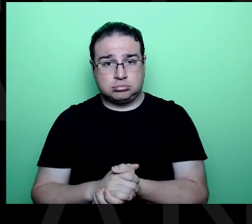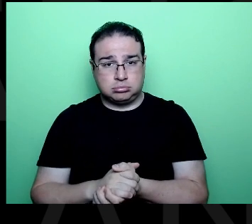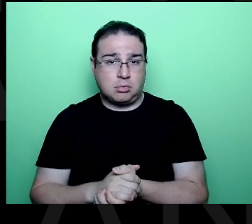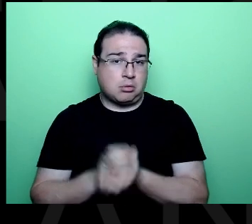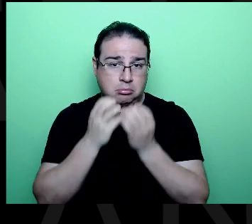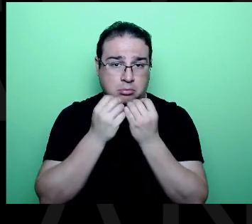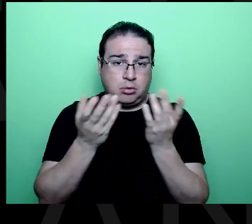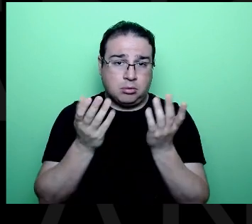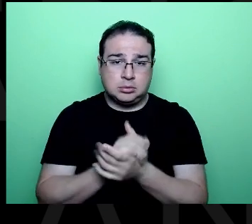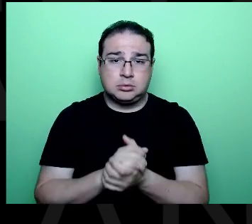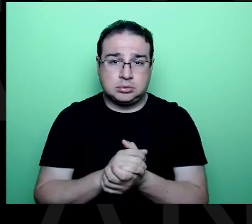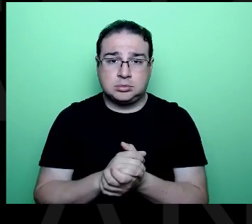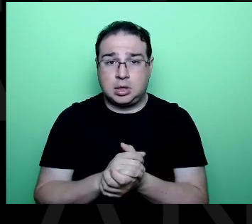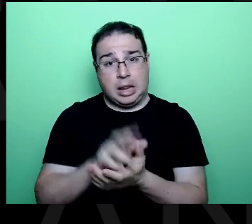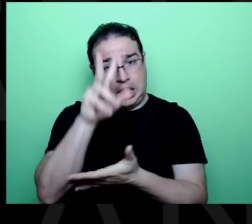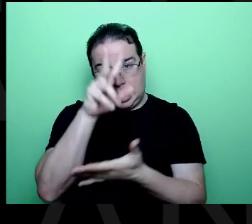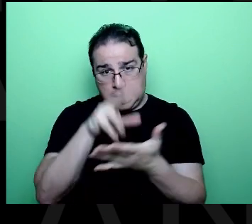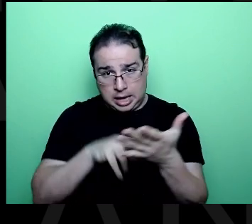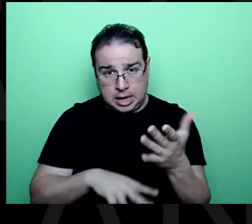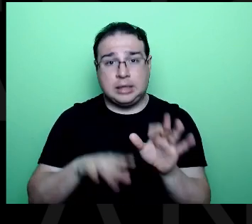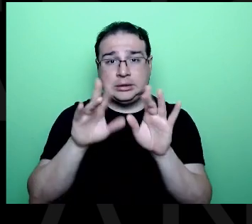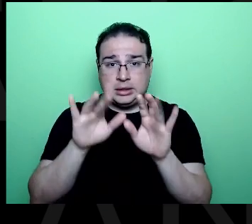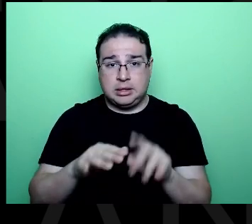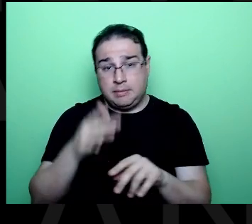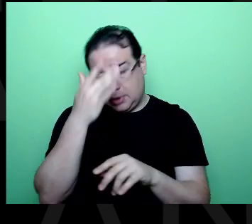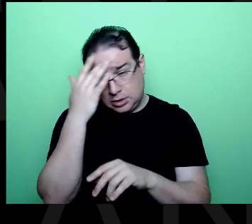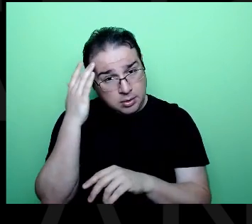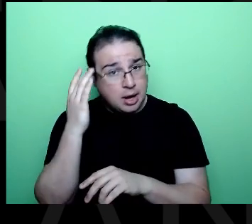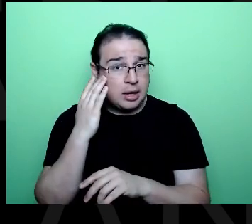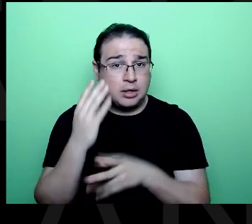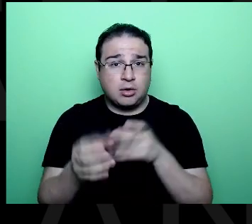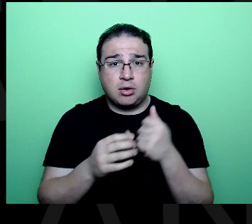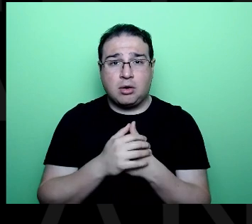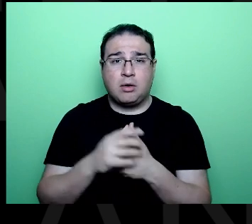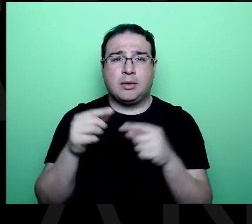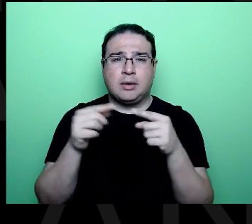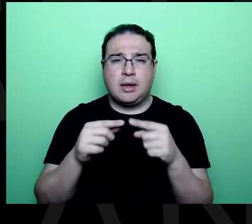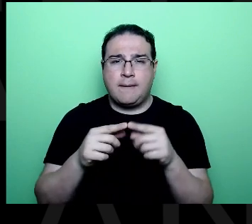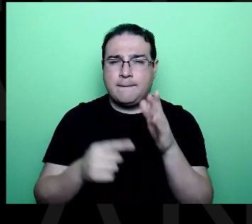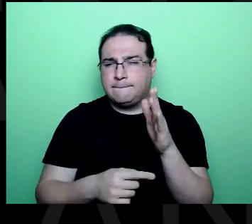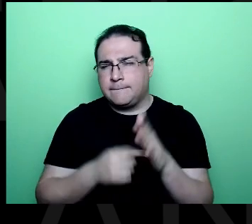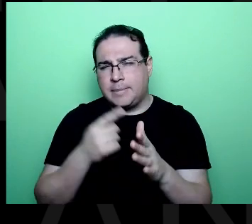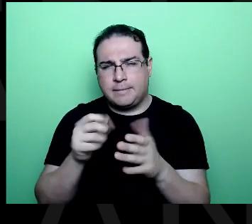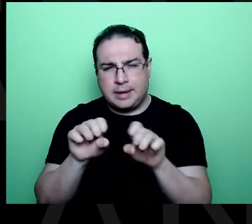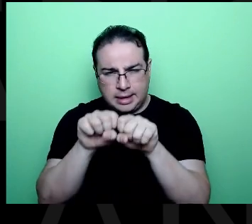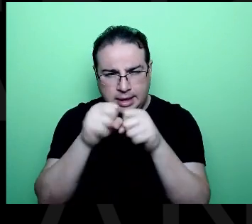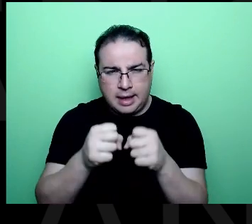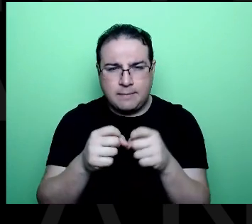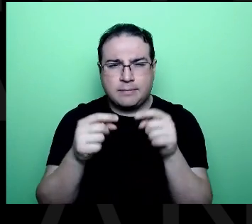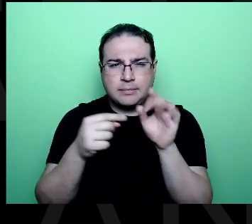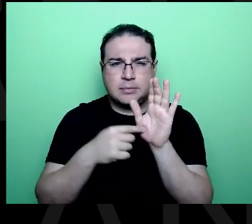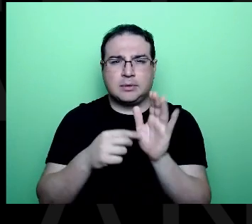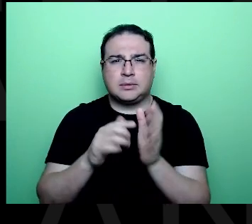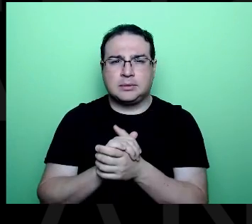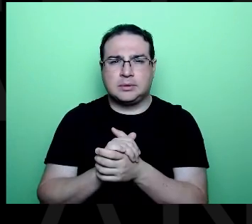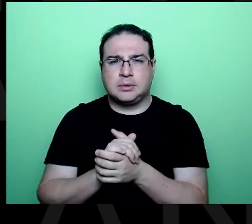tá, leia, escreva, porque a pessoa acha que essa primeira quebra